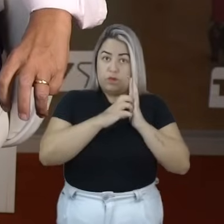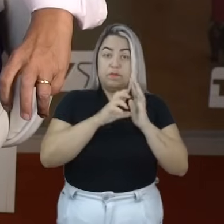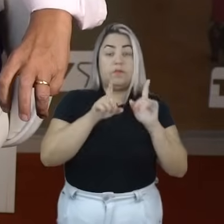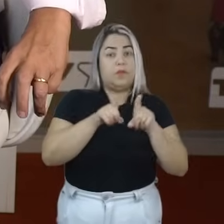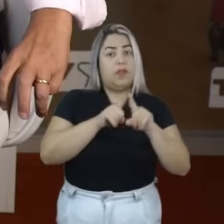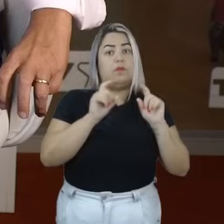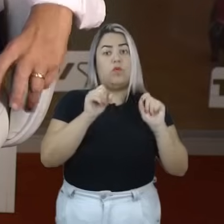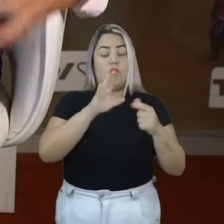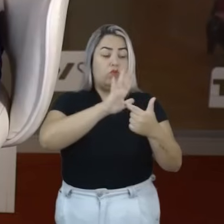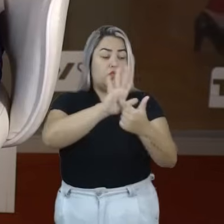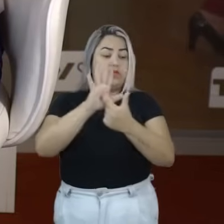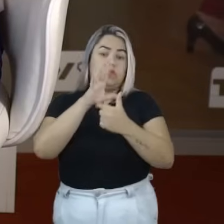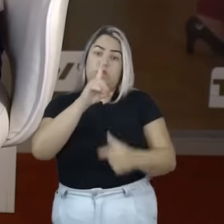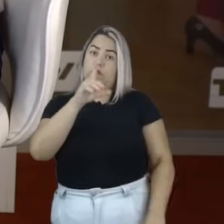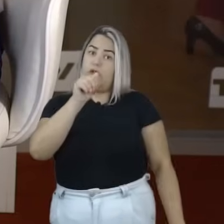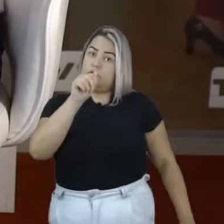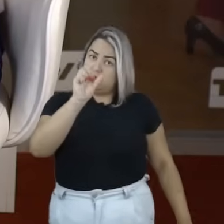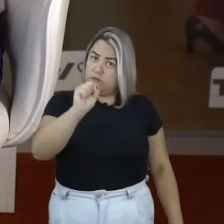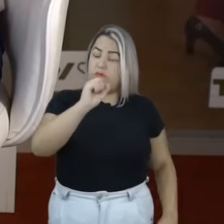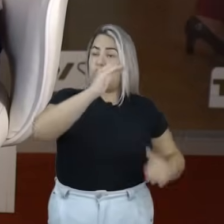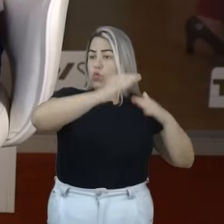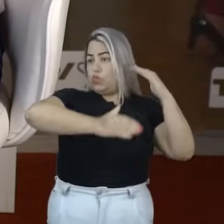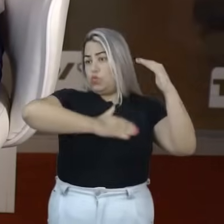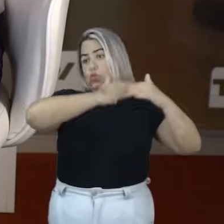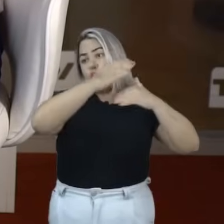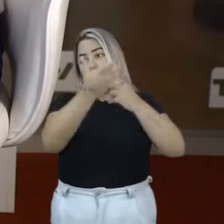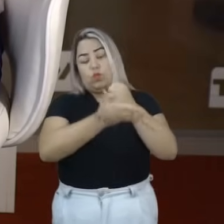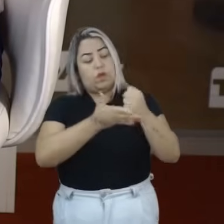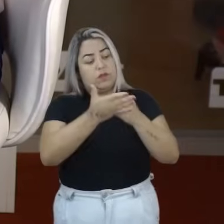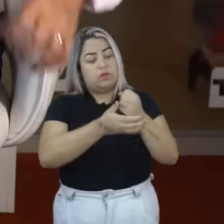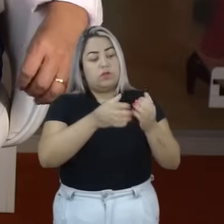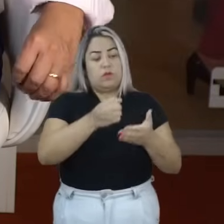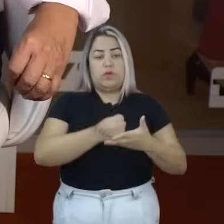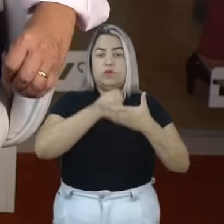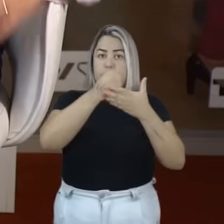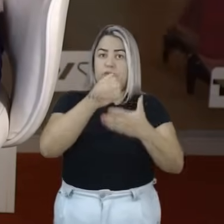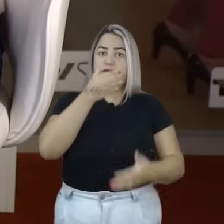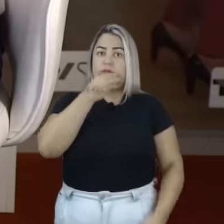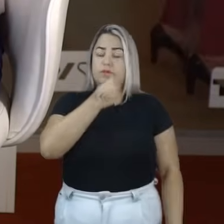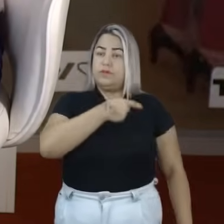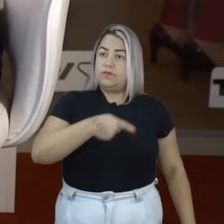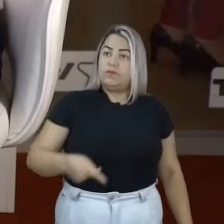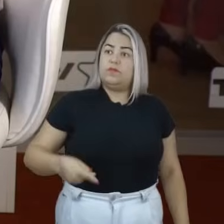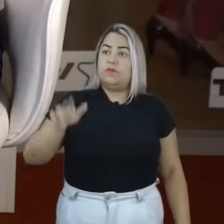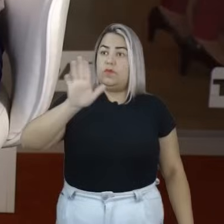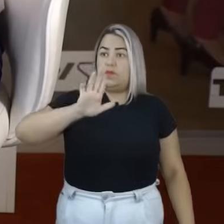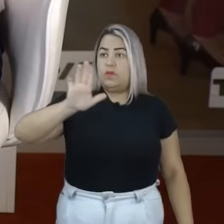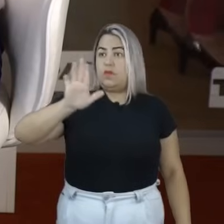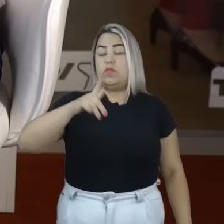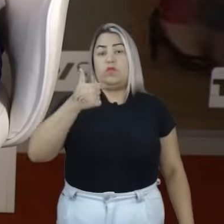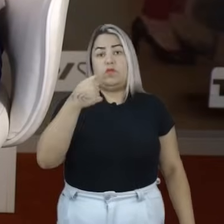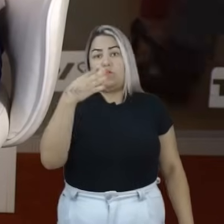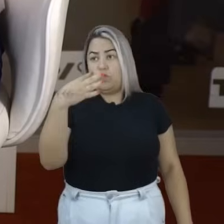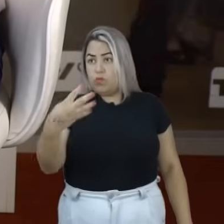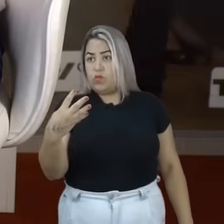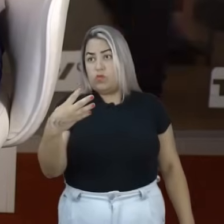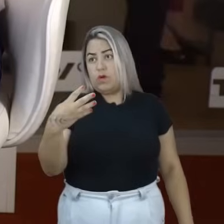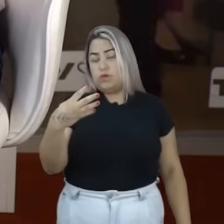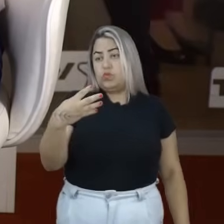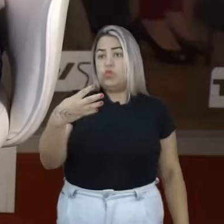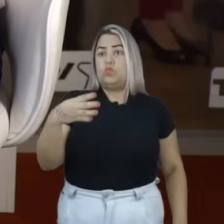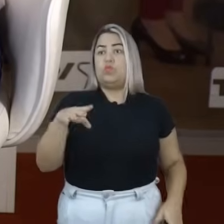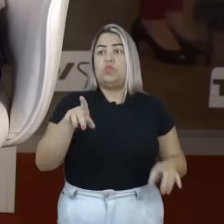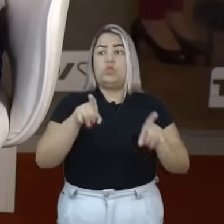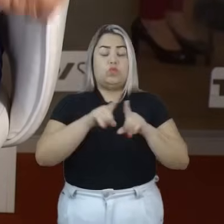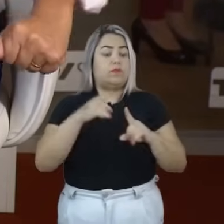apontam que a gente vai ter um crescimento, não é, dessa base de apoio do presidente Lula para 24 como um